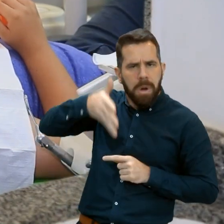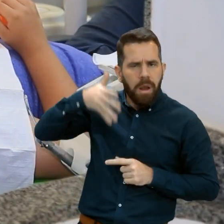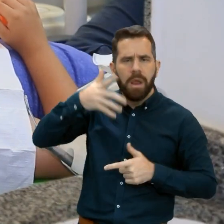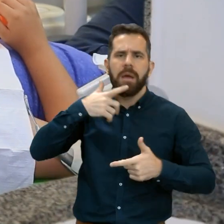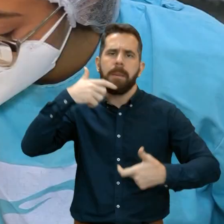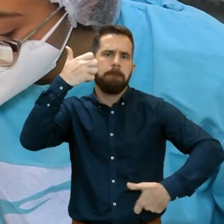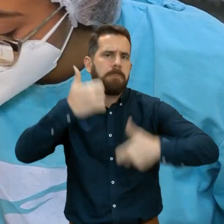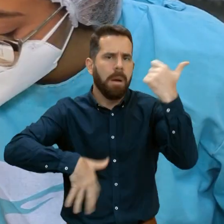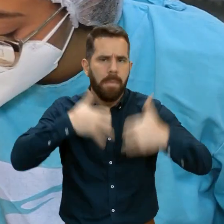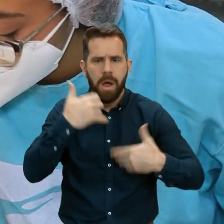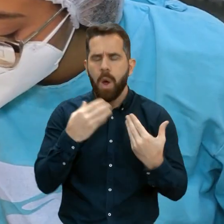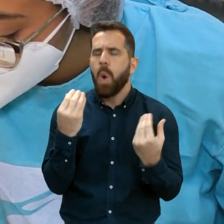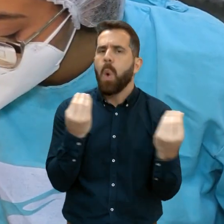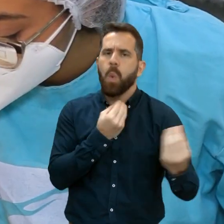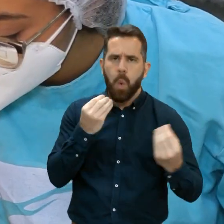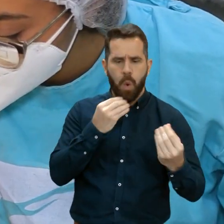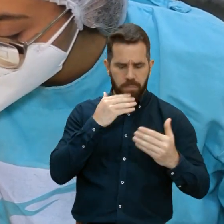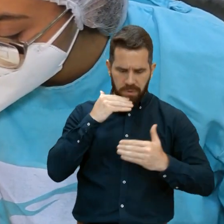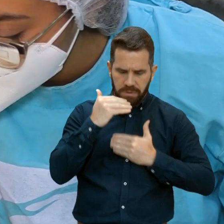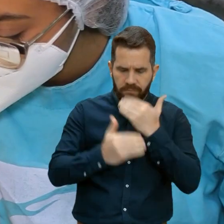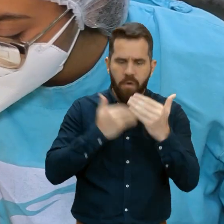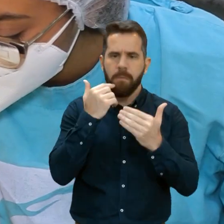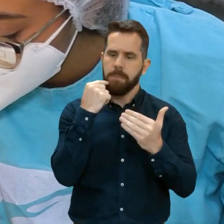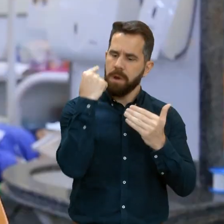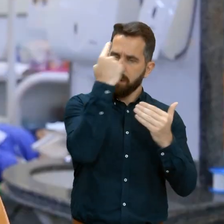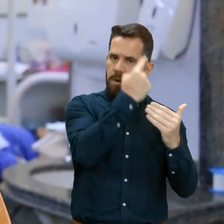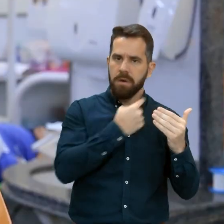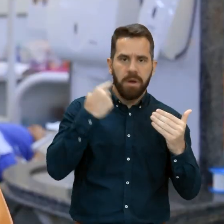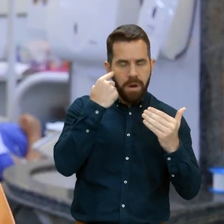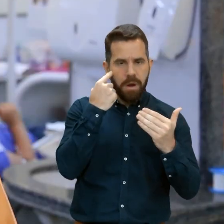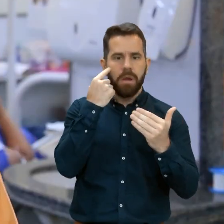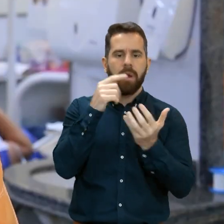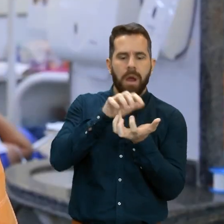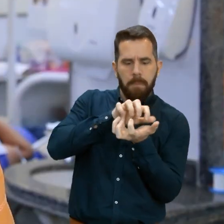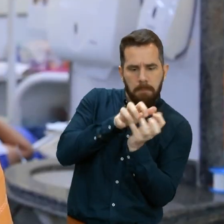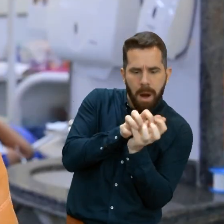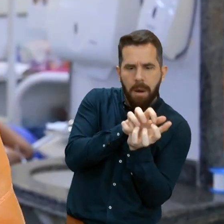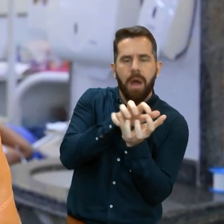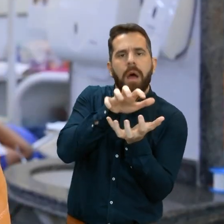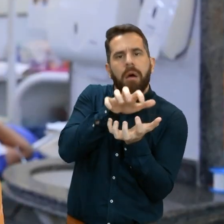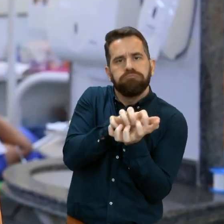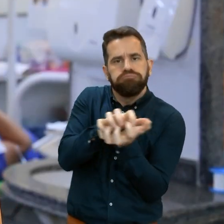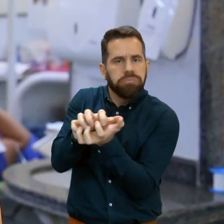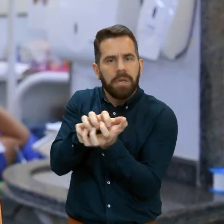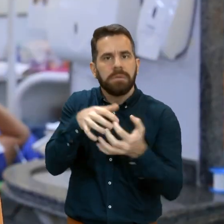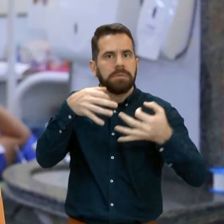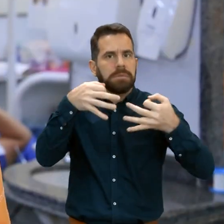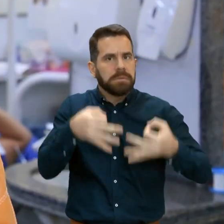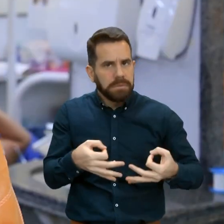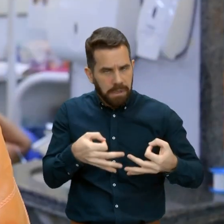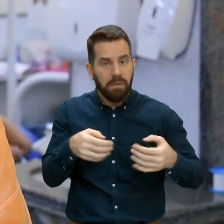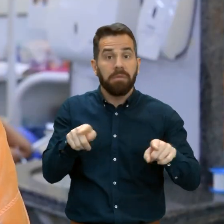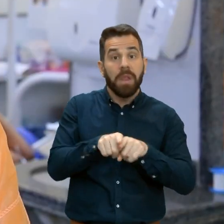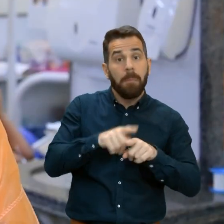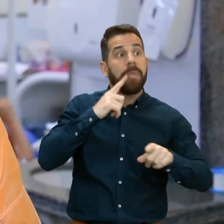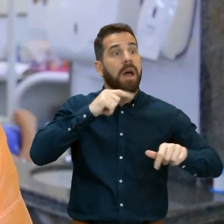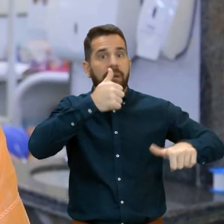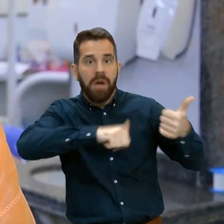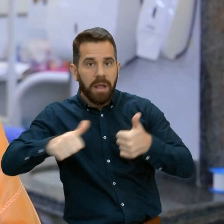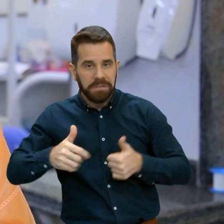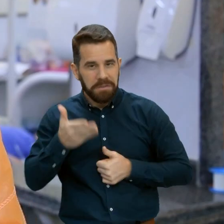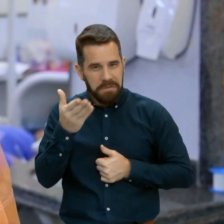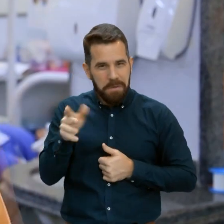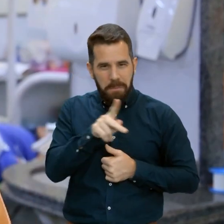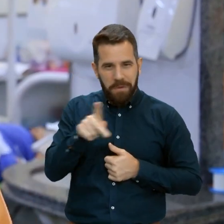estrutura da face e avaliações clínicas, como explica Flávia Aline, professora da Faculdade de Odontologia